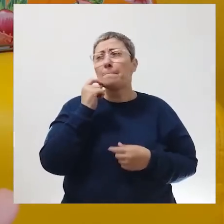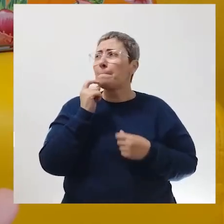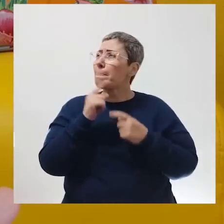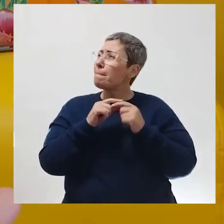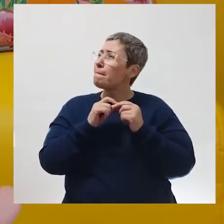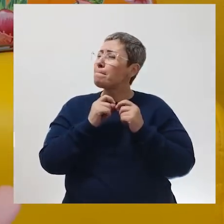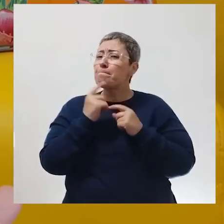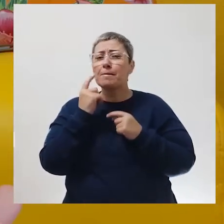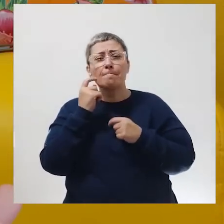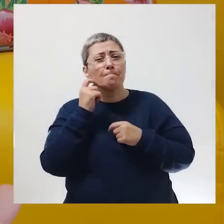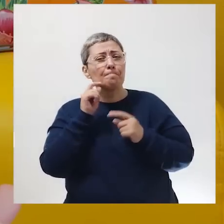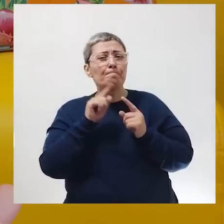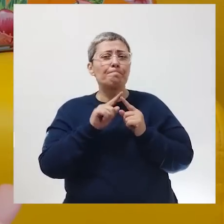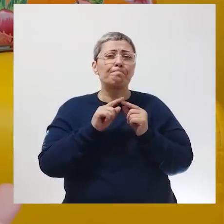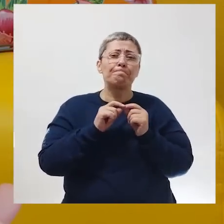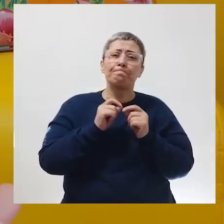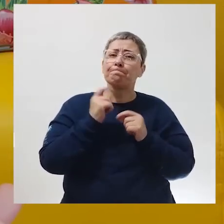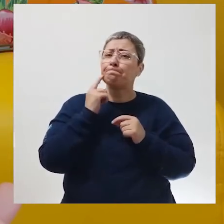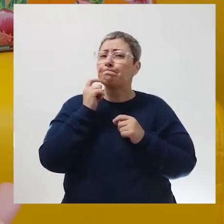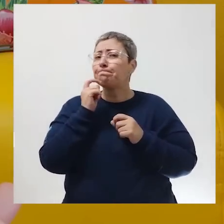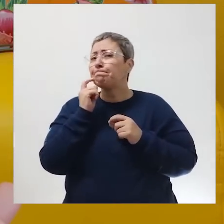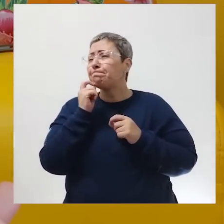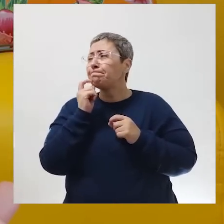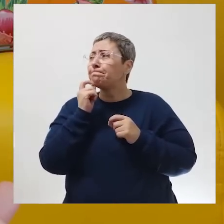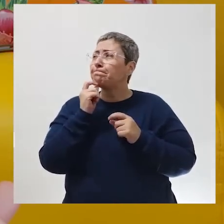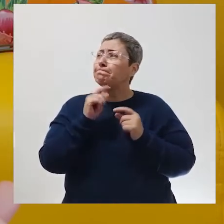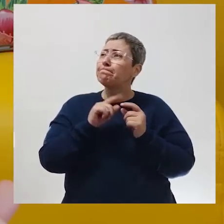Então, deixa-me ver.